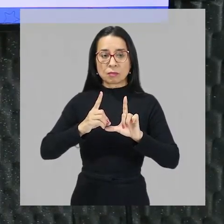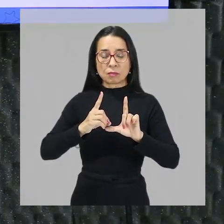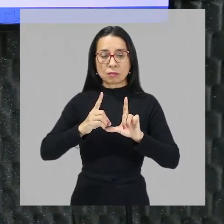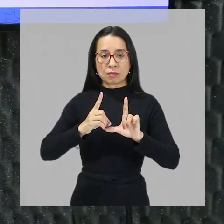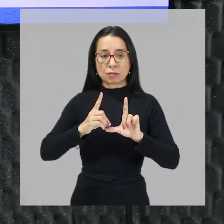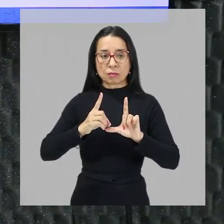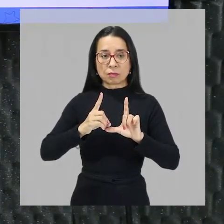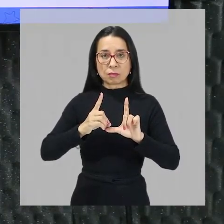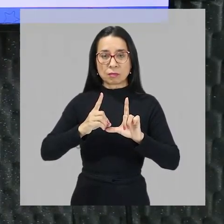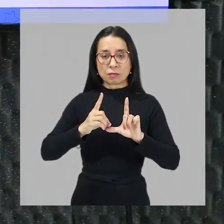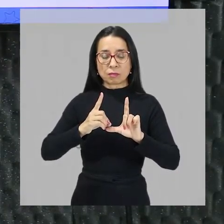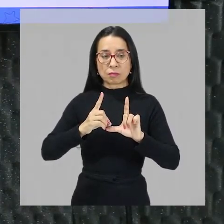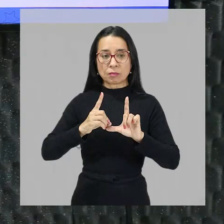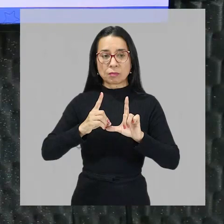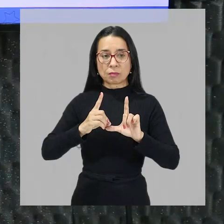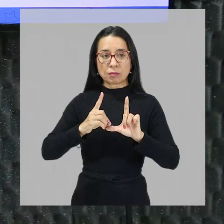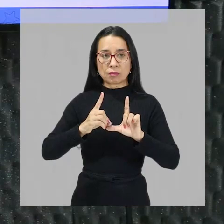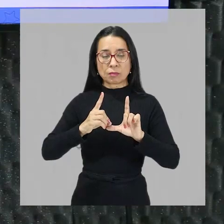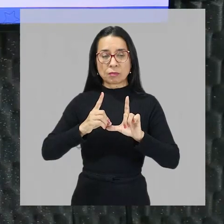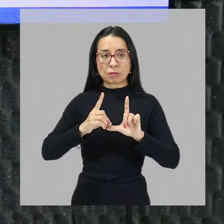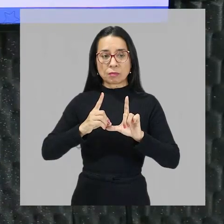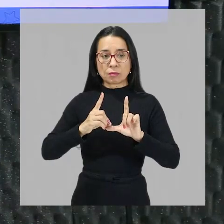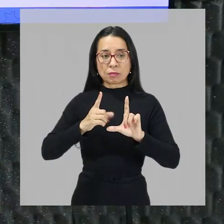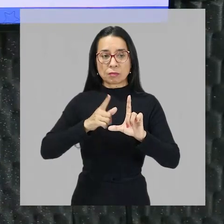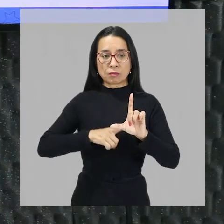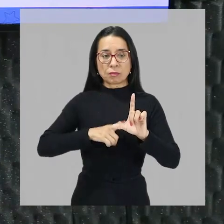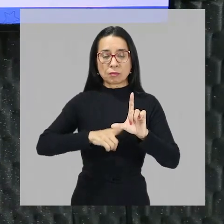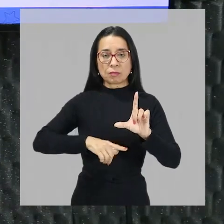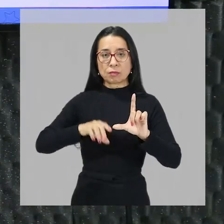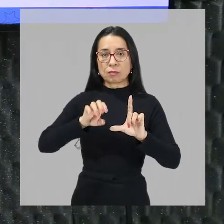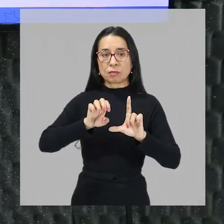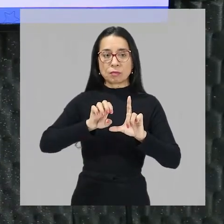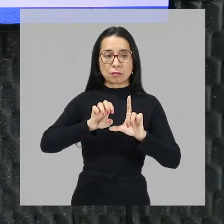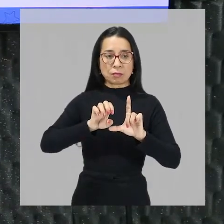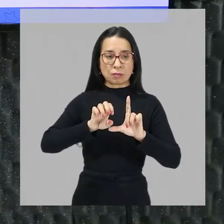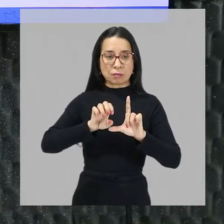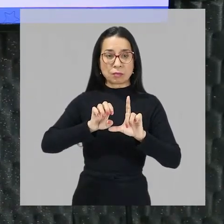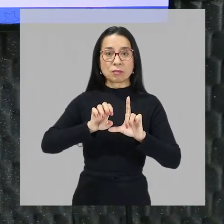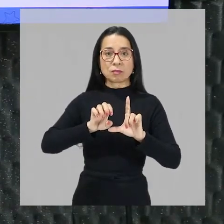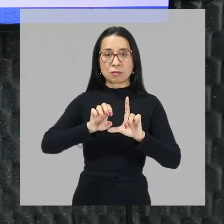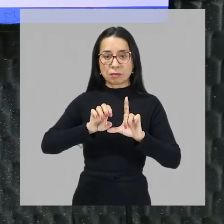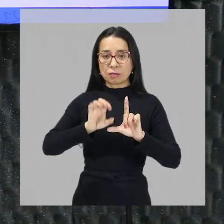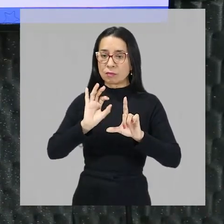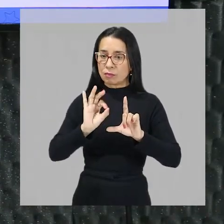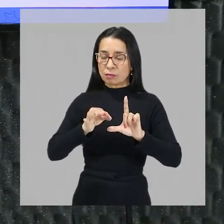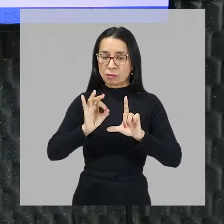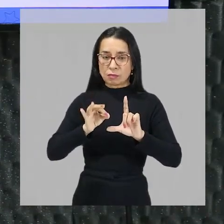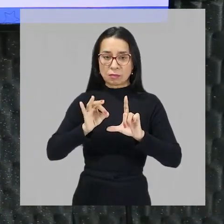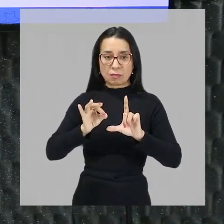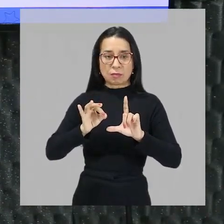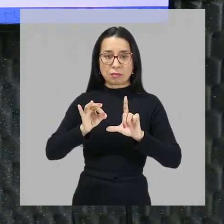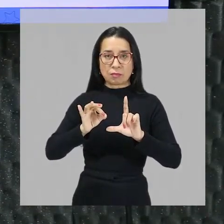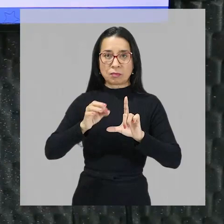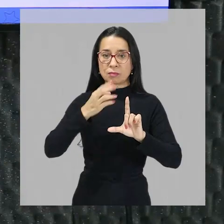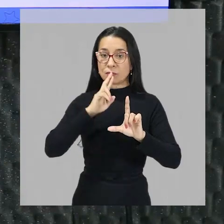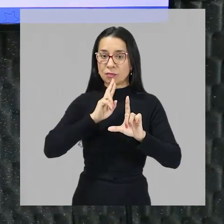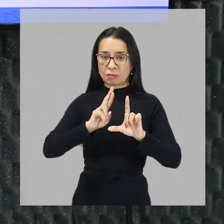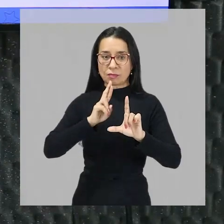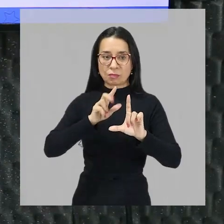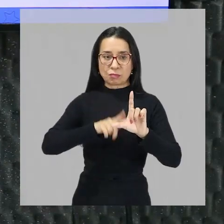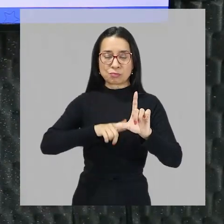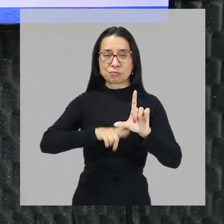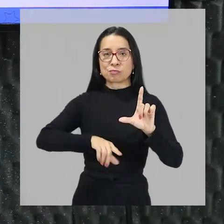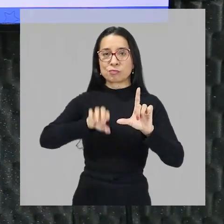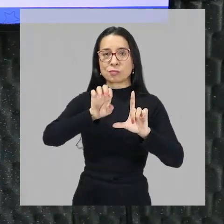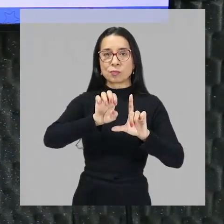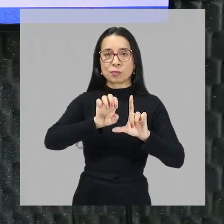Se vê ele fazendo uma crítica, inclusive, à questão da própria educação. Então, resposta à letra E. Reforma das políticas macroeconômicas